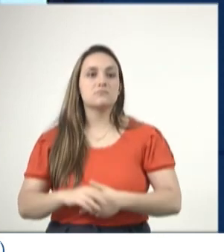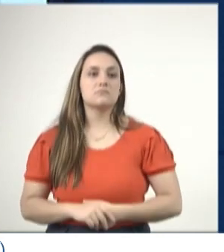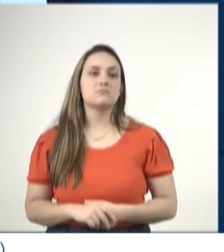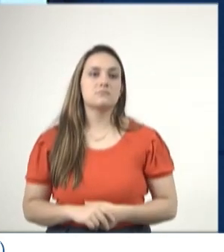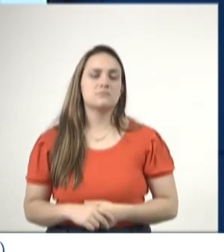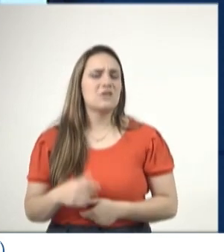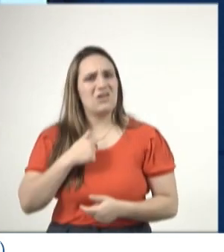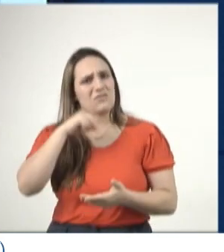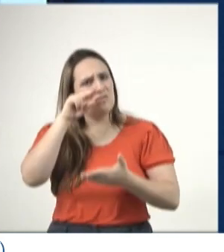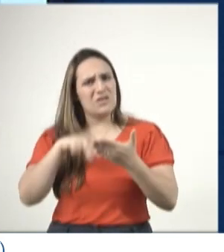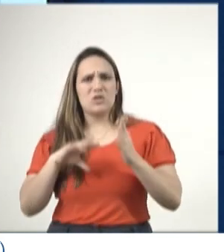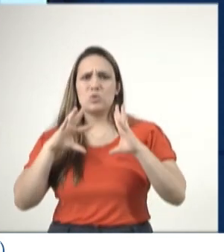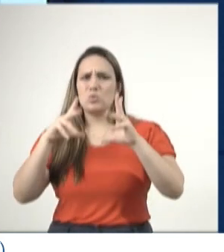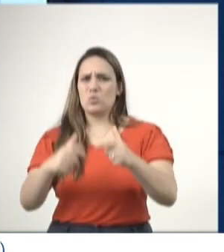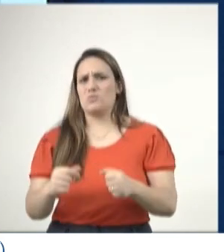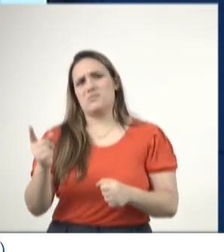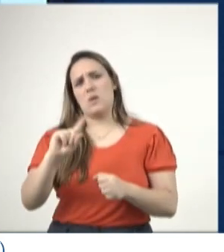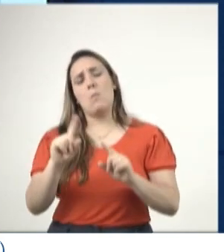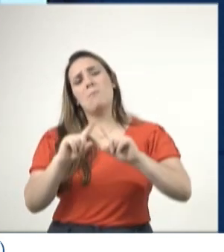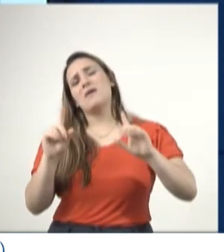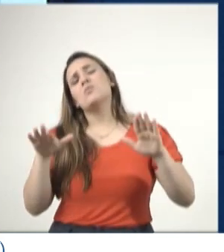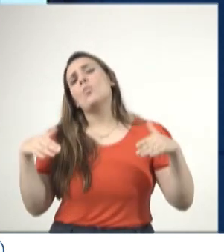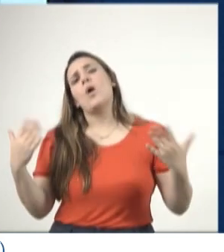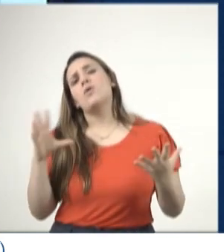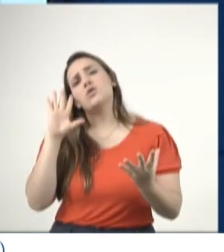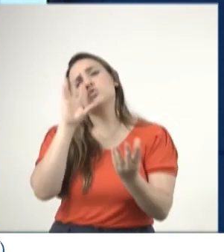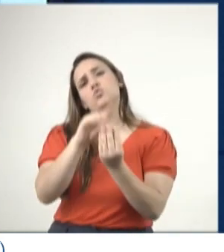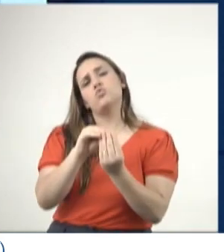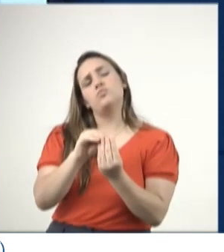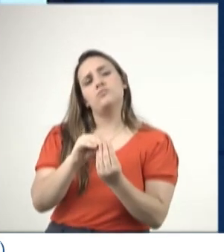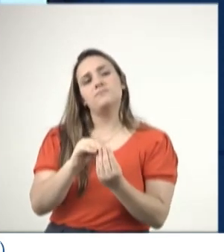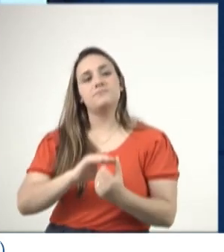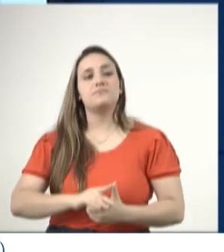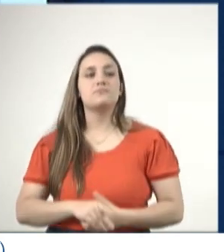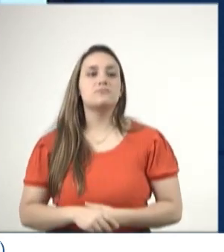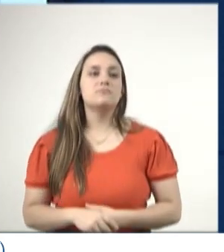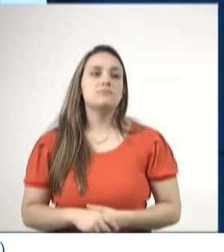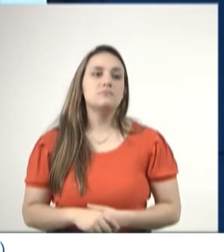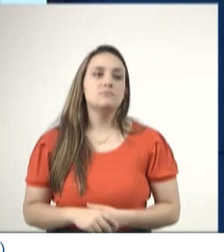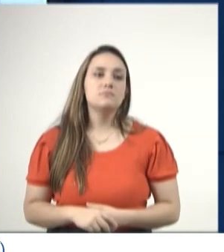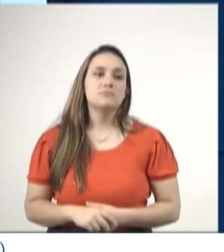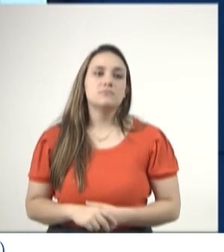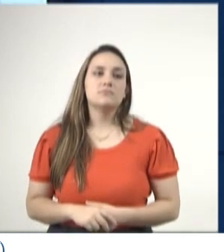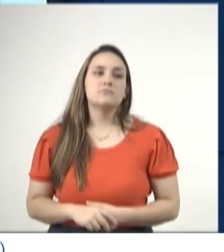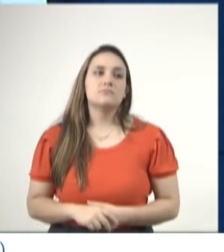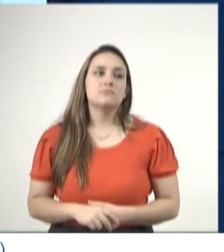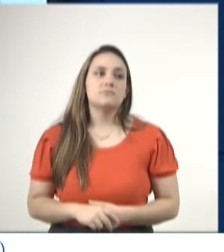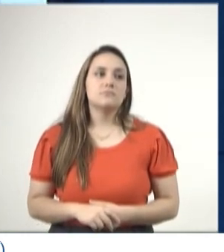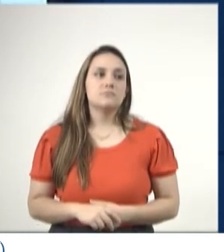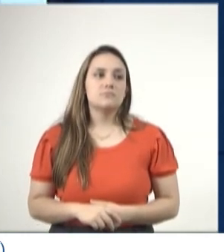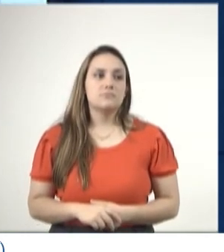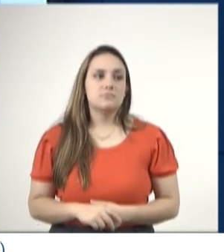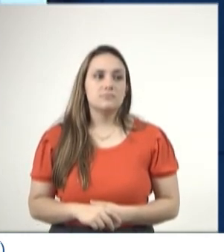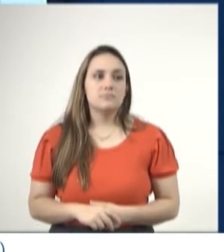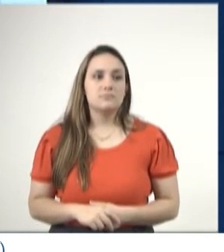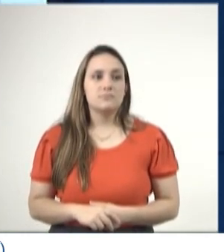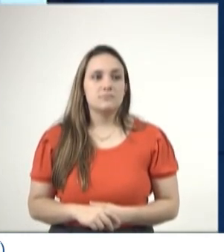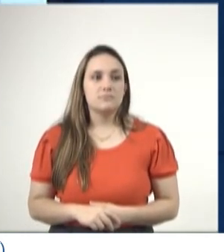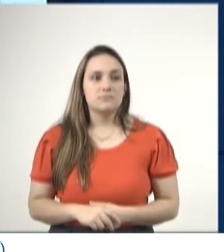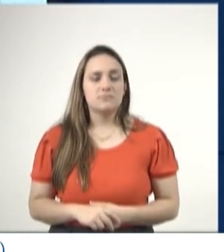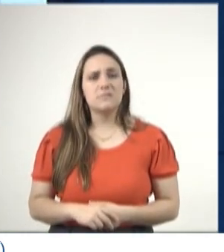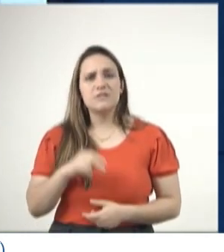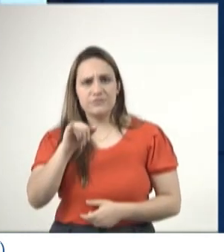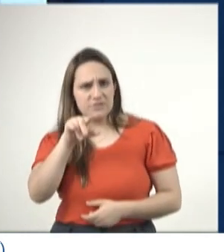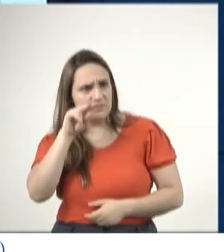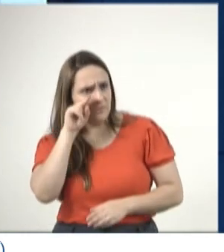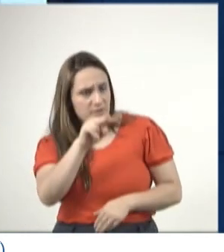não vou ler todas, mas, basicamente, e aí eu volto a falar, todos eles têm medidas para... Se vocês baterem o olho